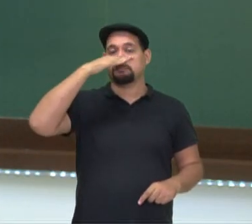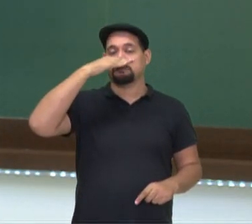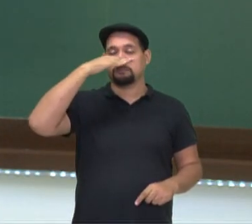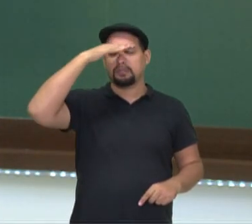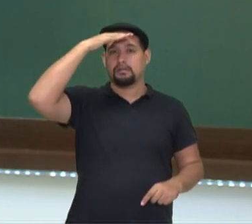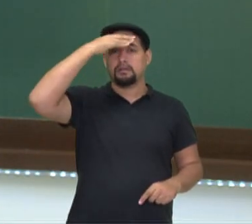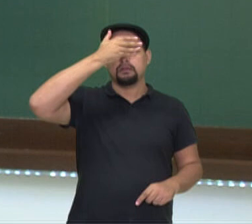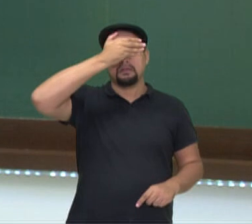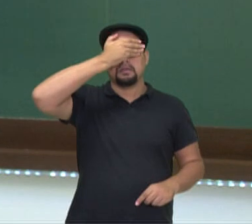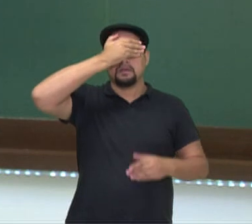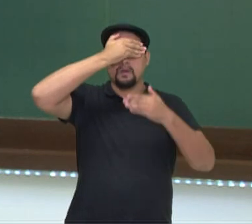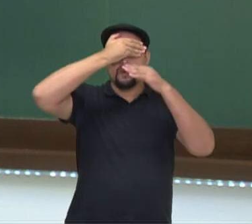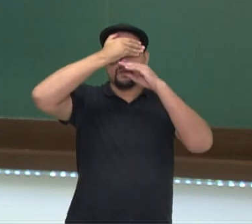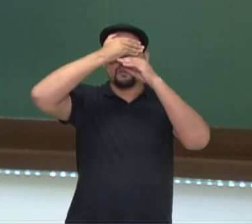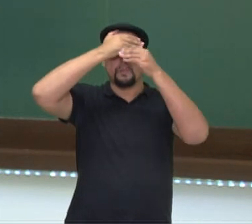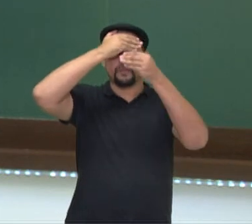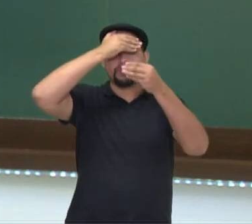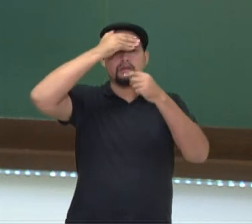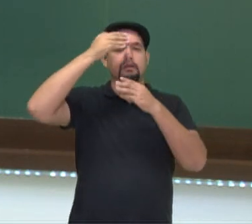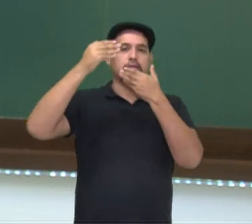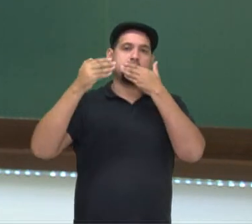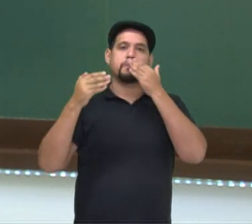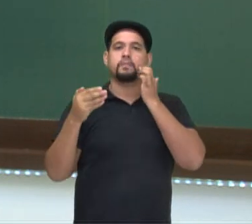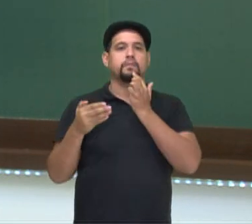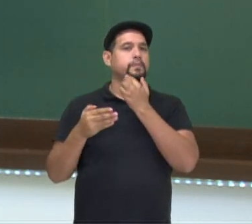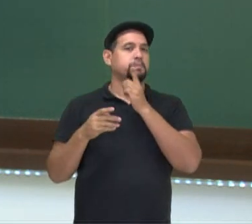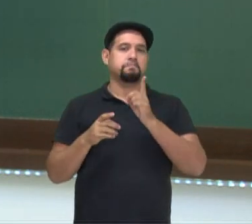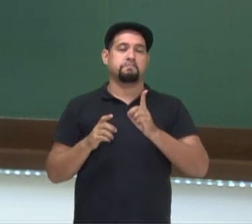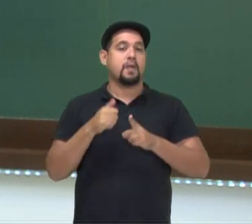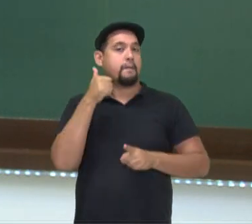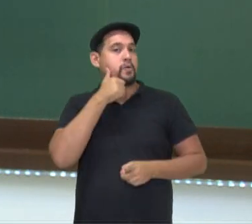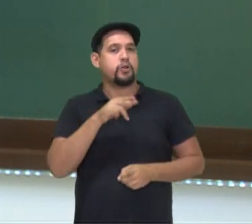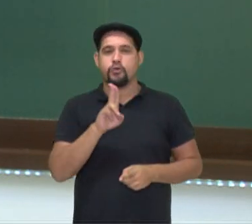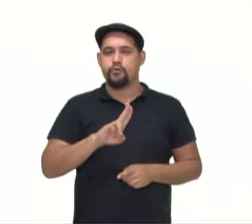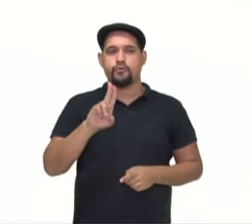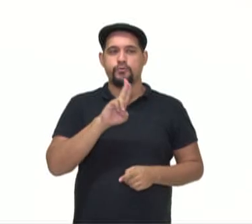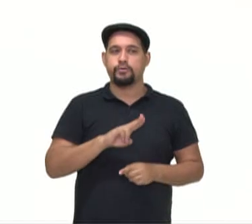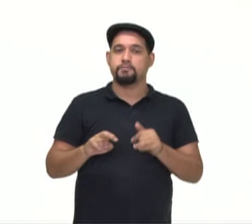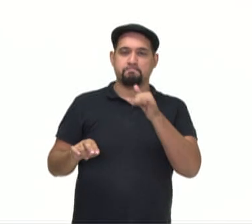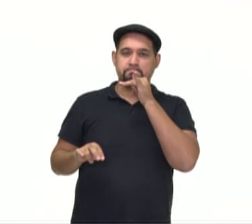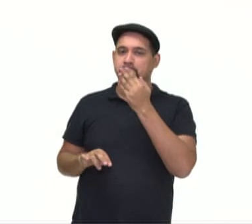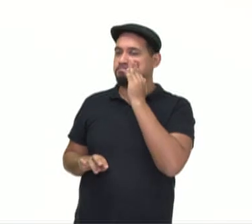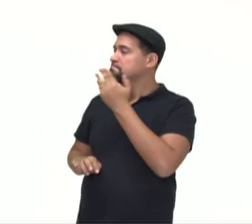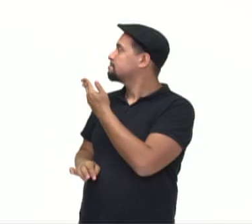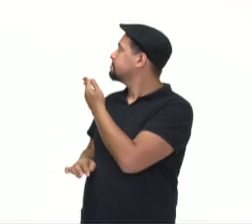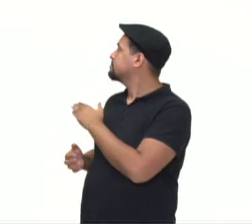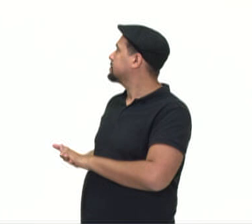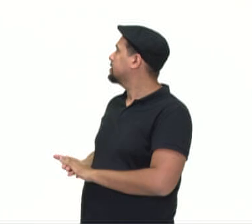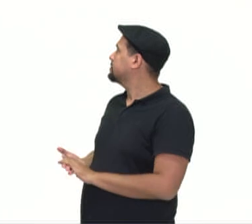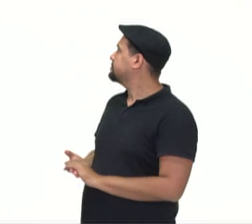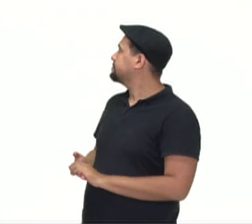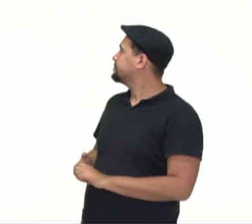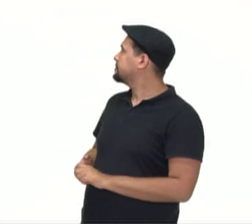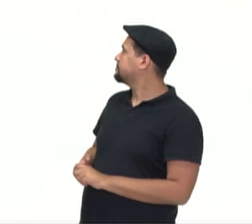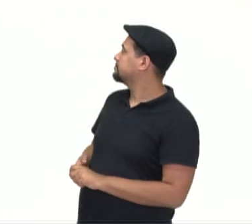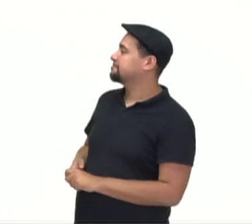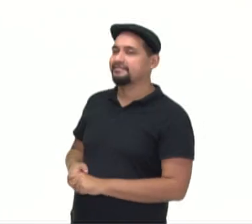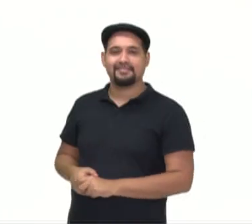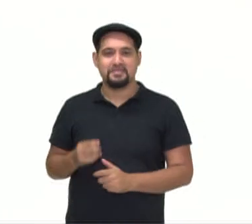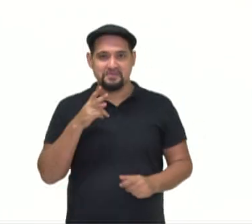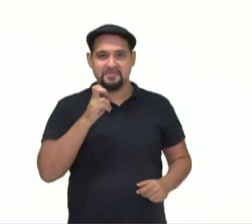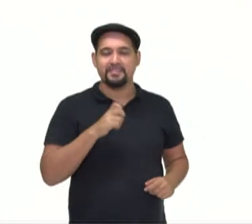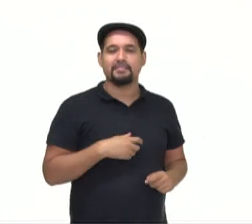os enamorados e personagens femininos não usavam máscaras. Então, aqui um exemplo, né, de máscara de comédia de Dall'Arte.